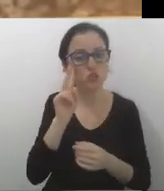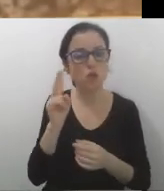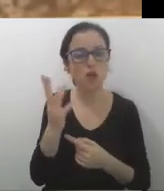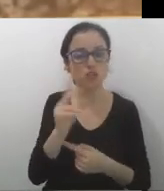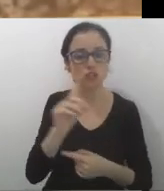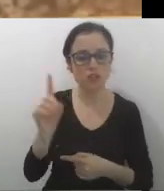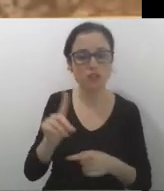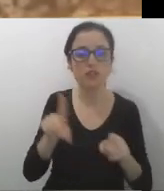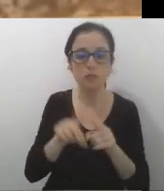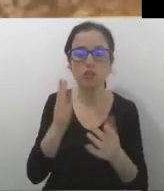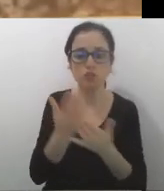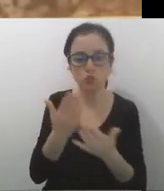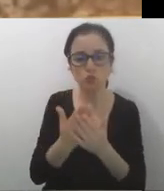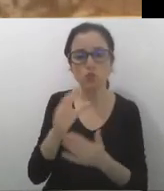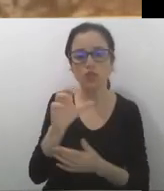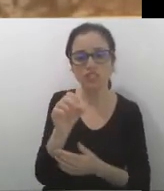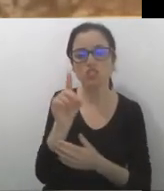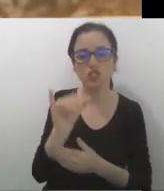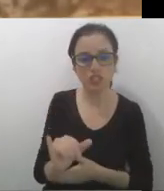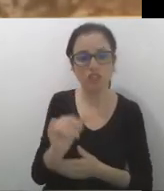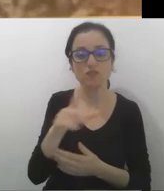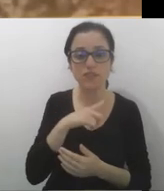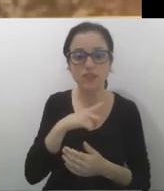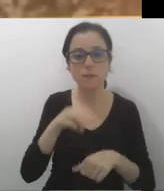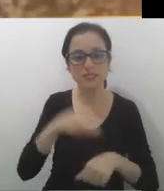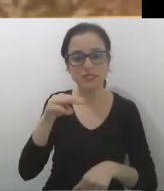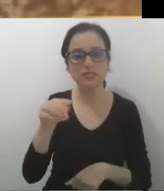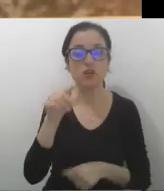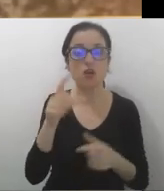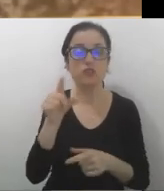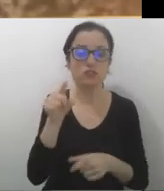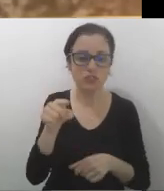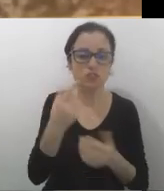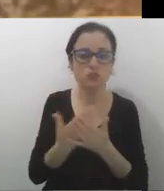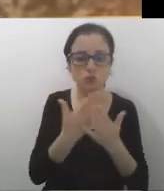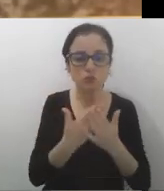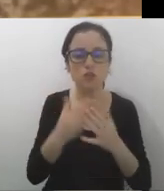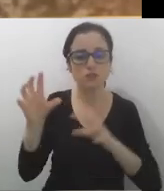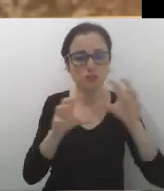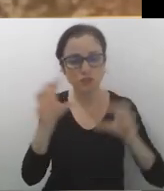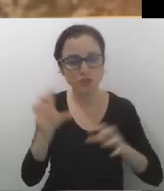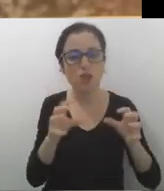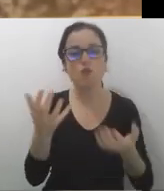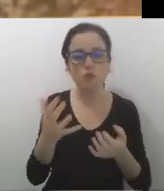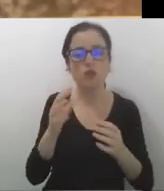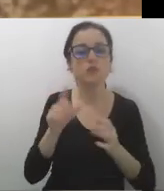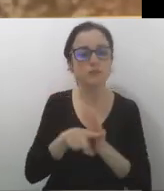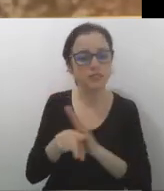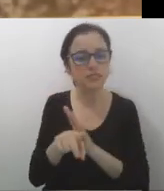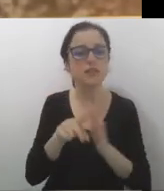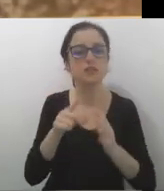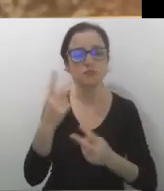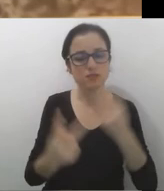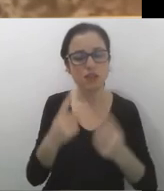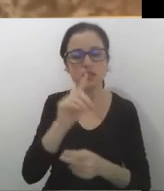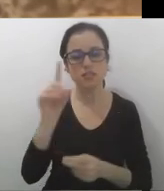como historiadora do design, também já estudou a ESGE, você tem aquele seu mestrado sobre as exposições nos museus, enfim, que lidou